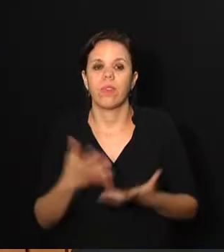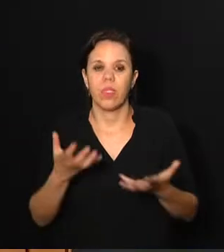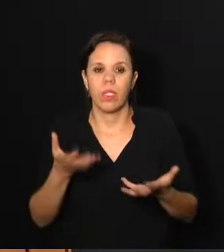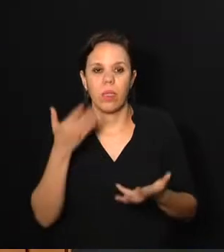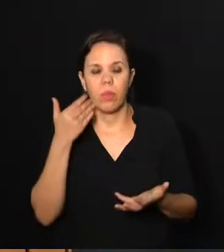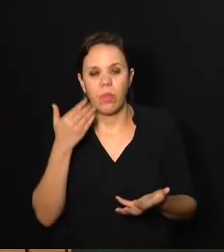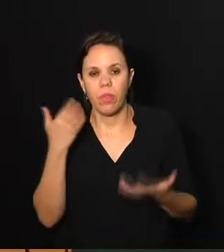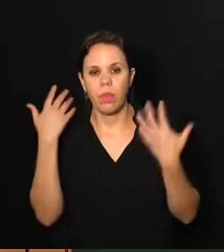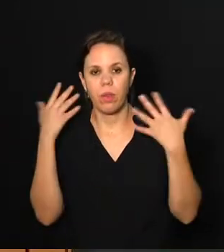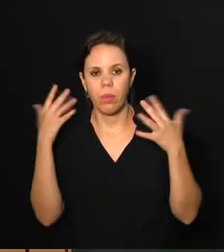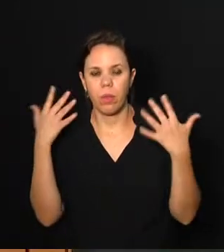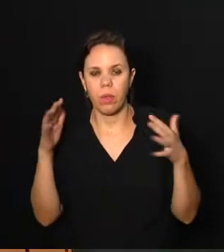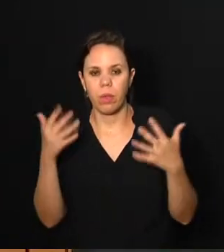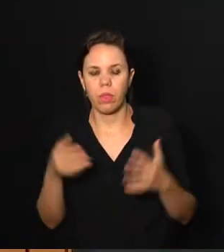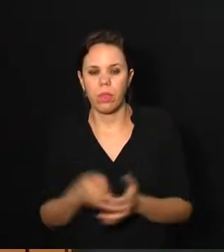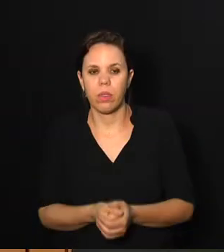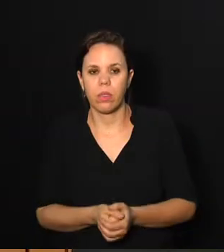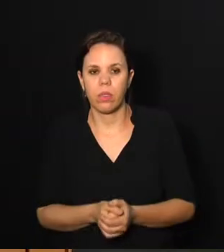e